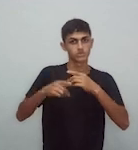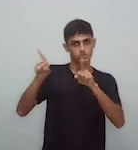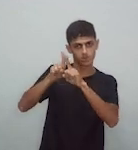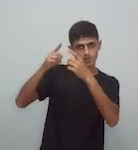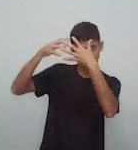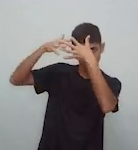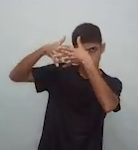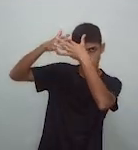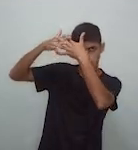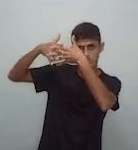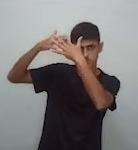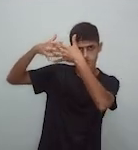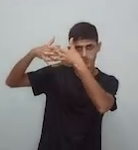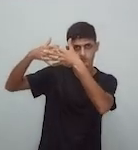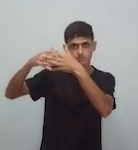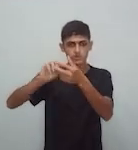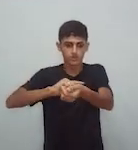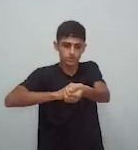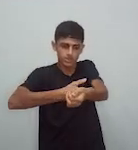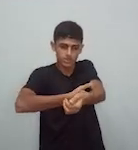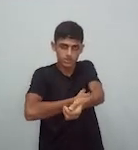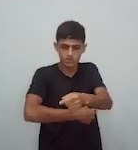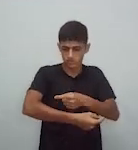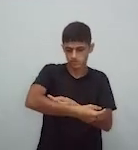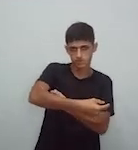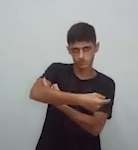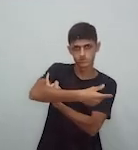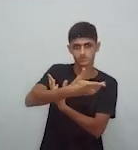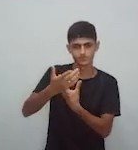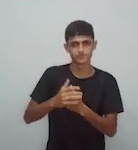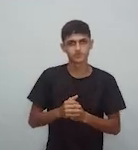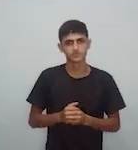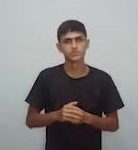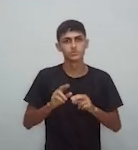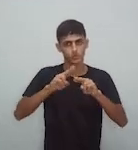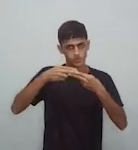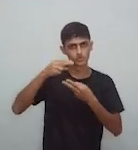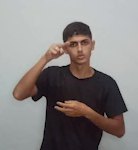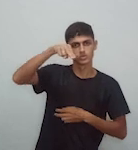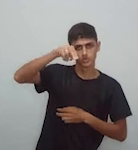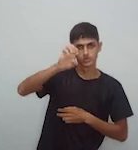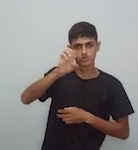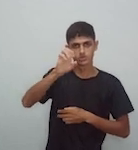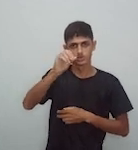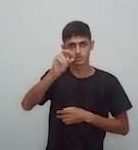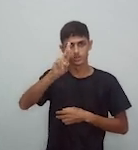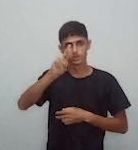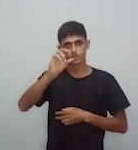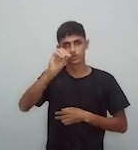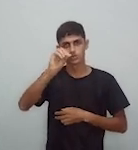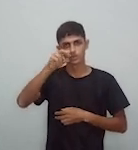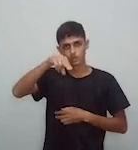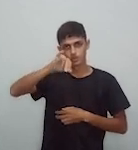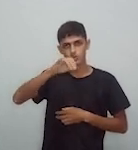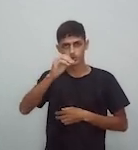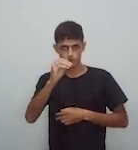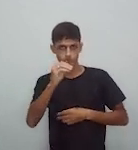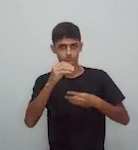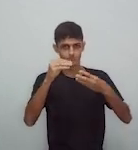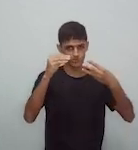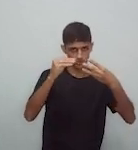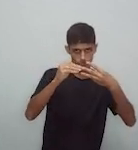nosso cérebro e dos nossos nervos. Então, os neurônios eles são estruturas celulares, então ele é uma